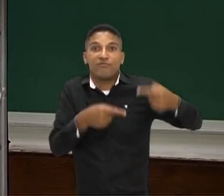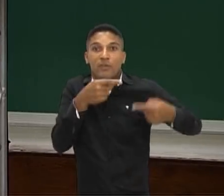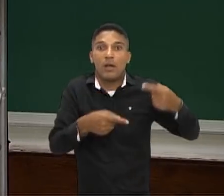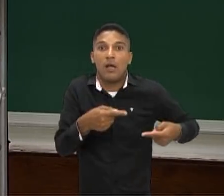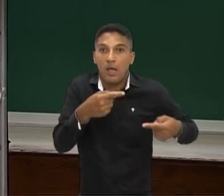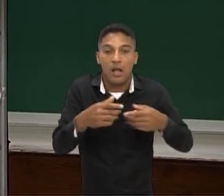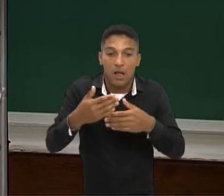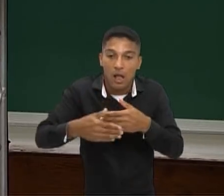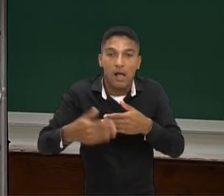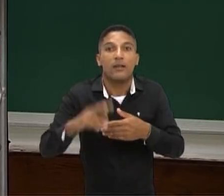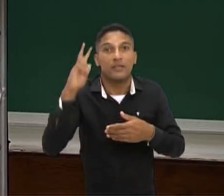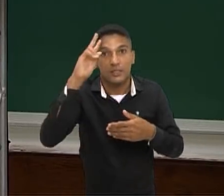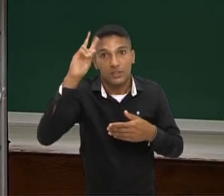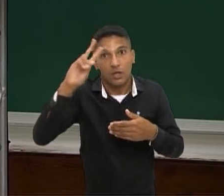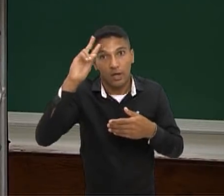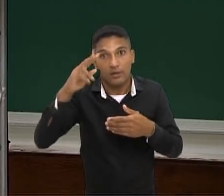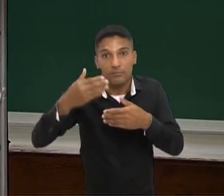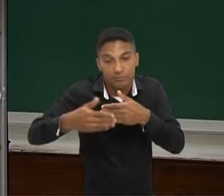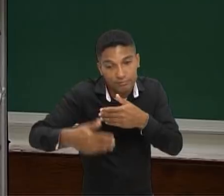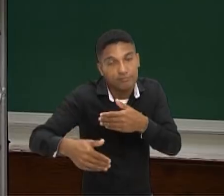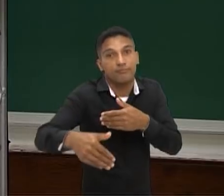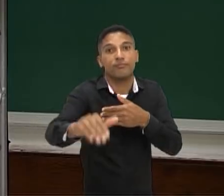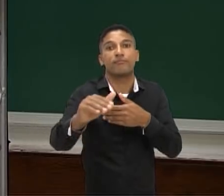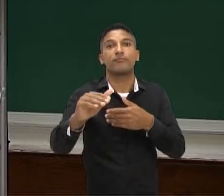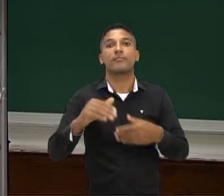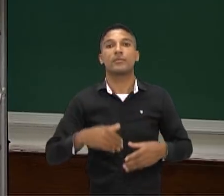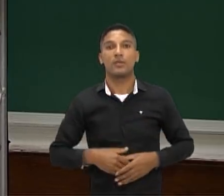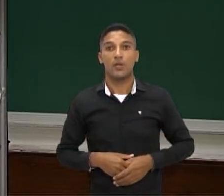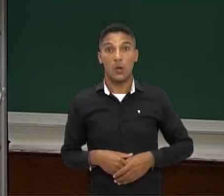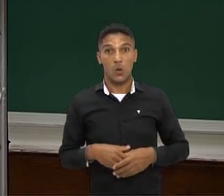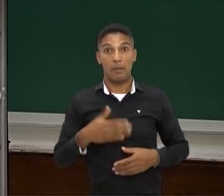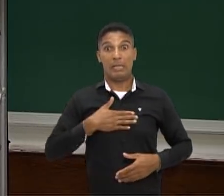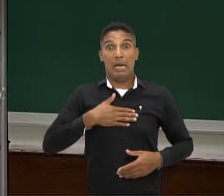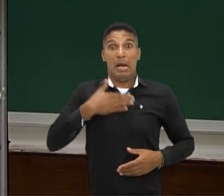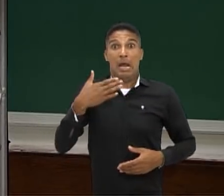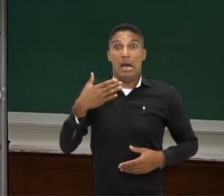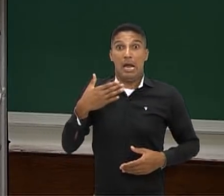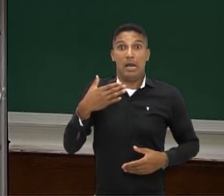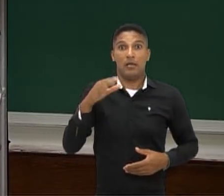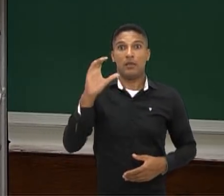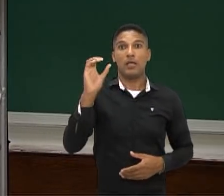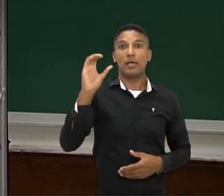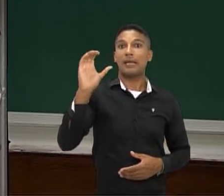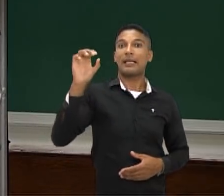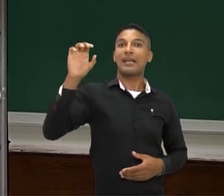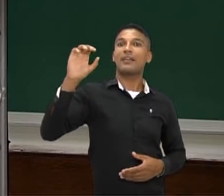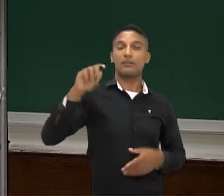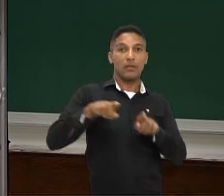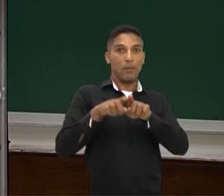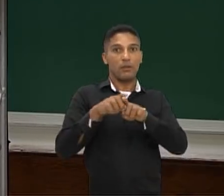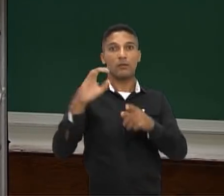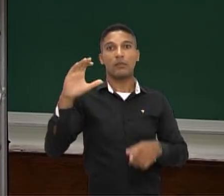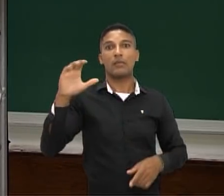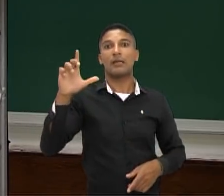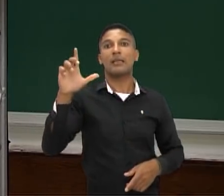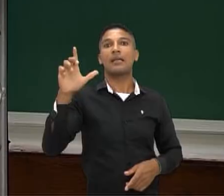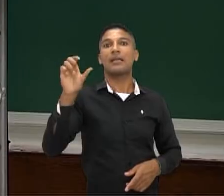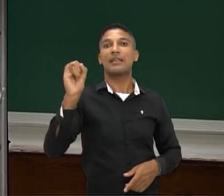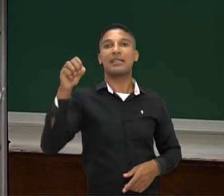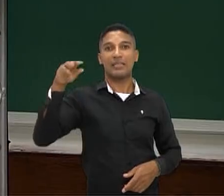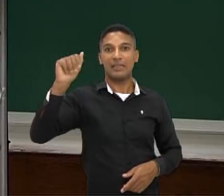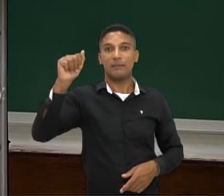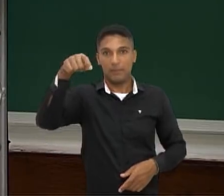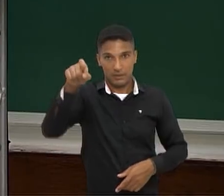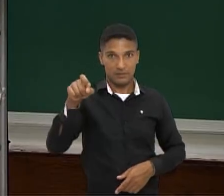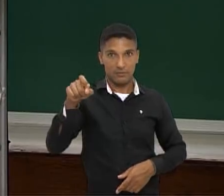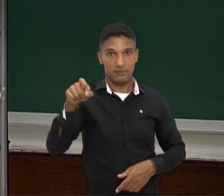conseguiu captar aí esse momento, né, de conflito, de tensão, que a gente chama de clímax nas histórias narrativas, né, que a gente